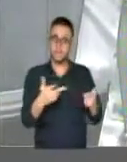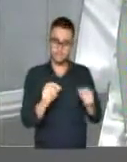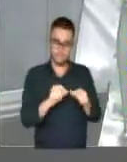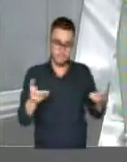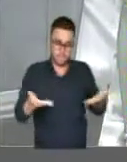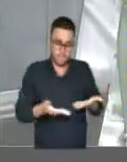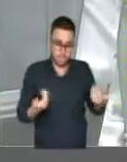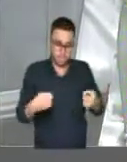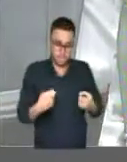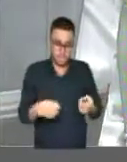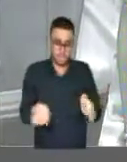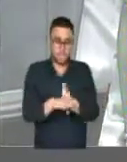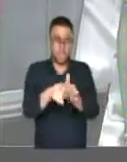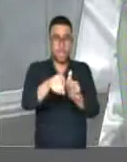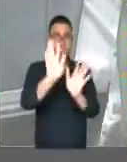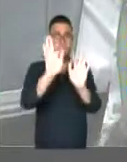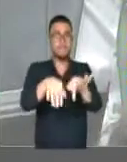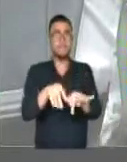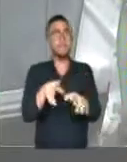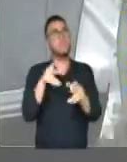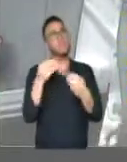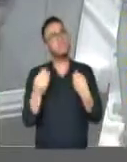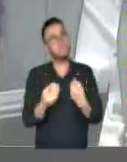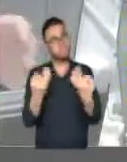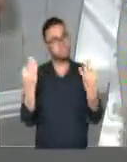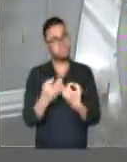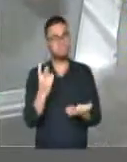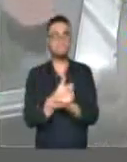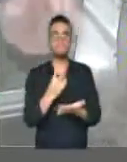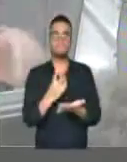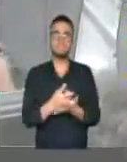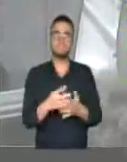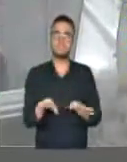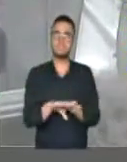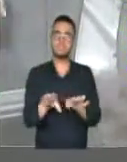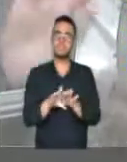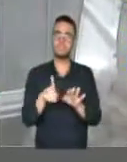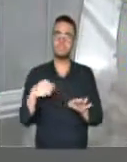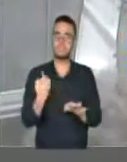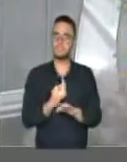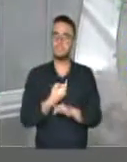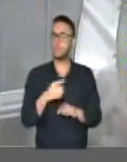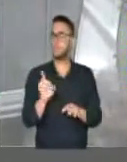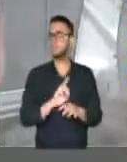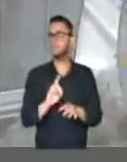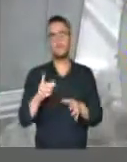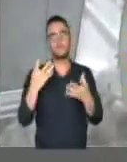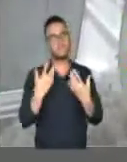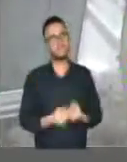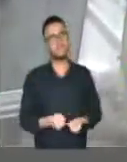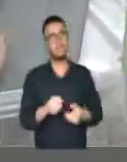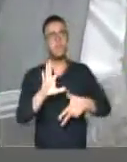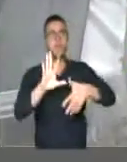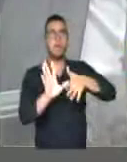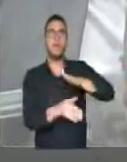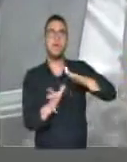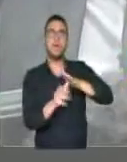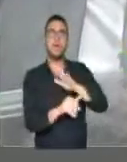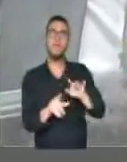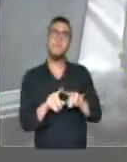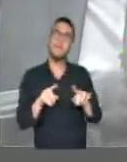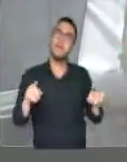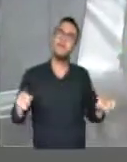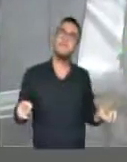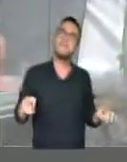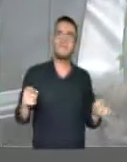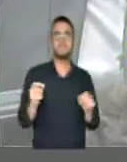menos acolhemos e aceitamos o atualíssimo rouba, mas implementa as reformas, com